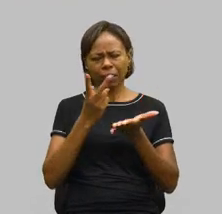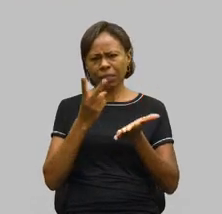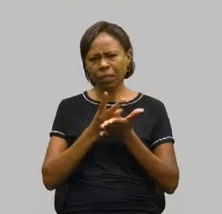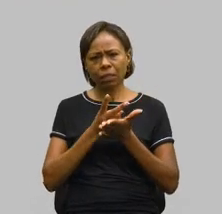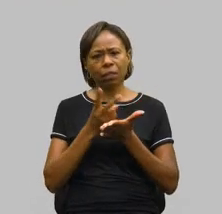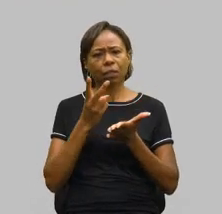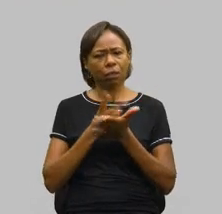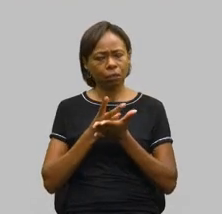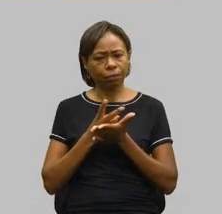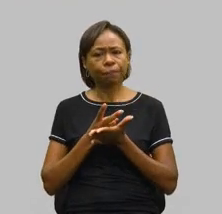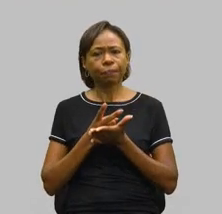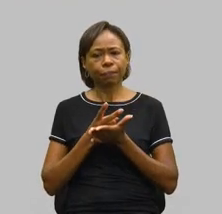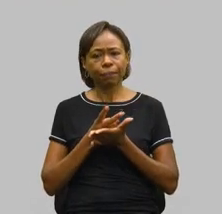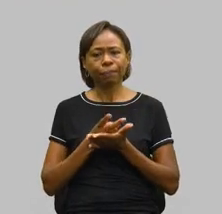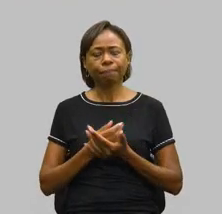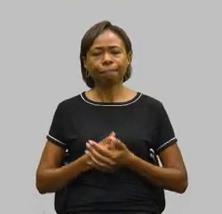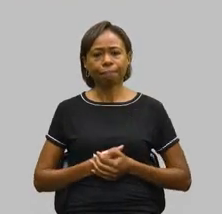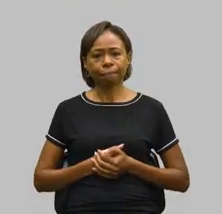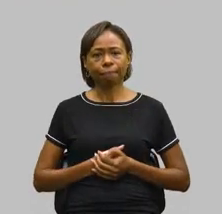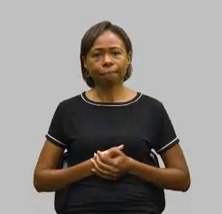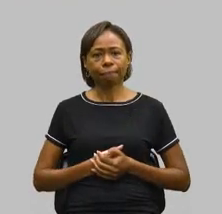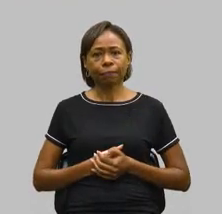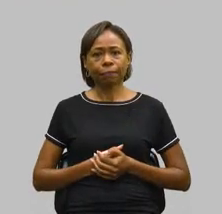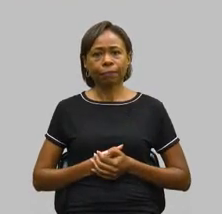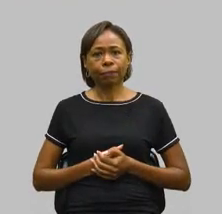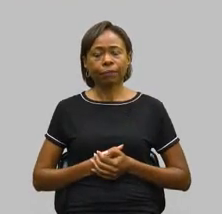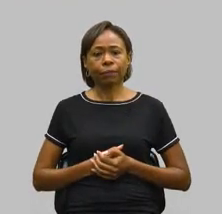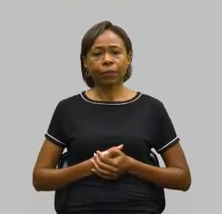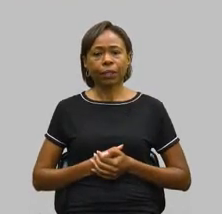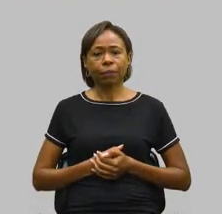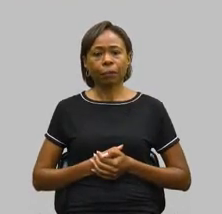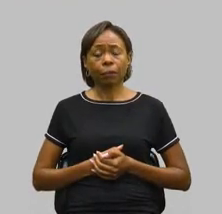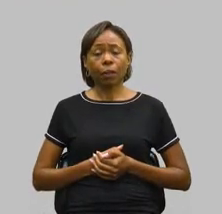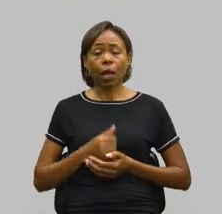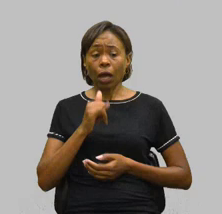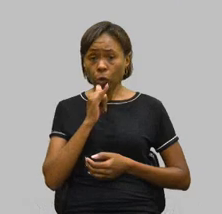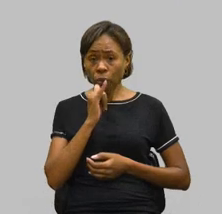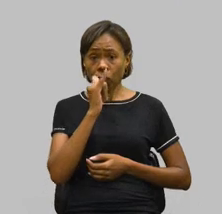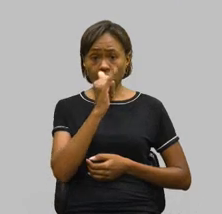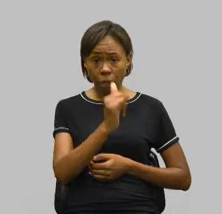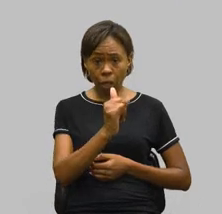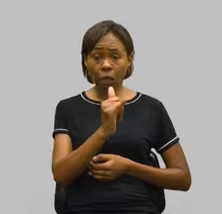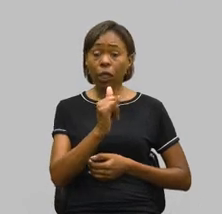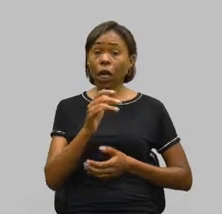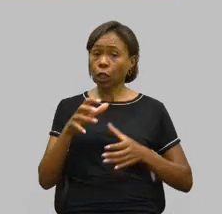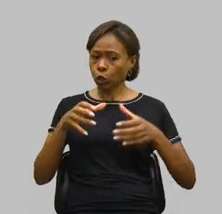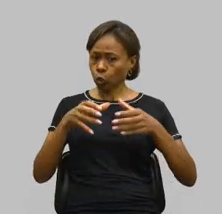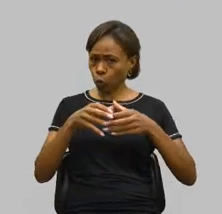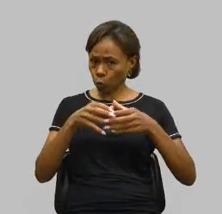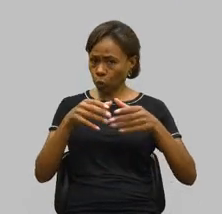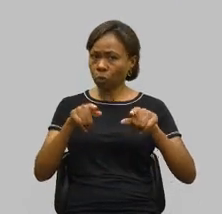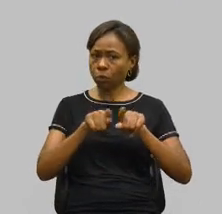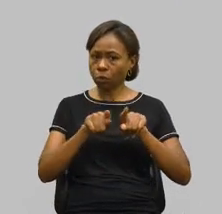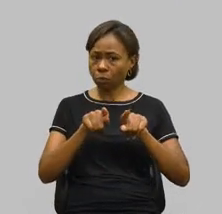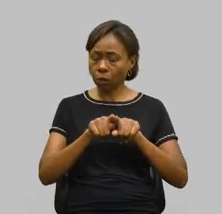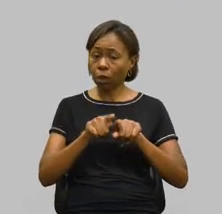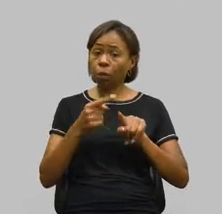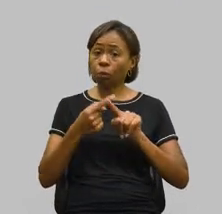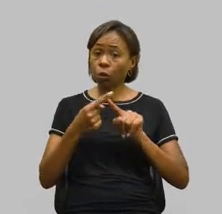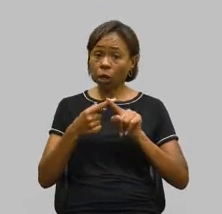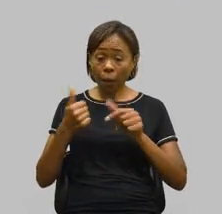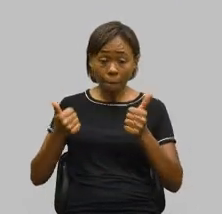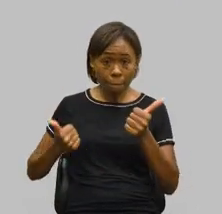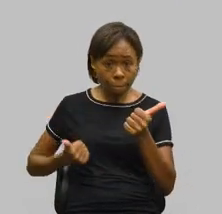Incondicional secretária aê e quando eu me dirijo a senhora eu me dirijo a toda a sua equipe porque esse apoio